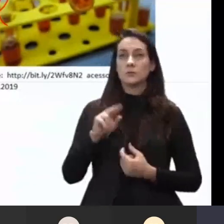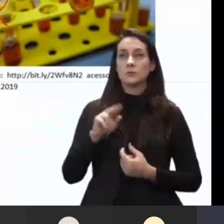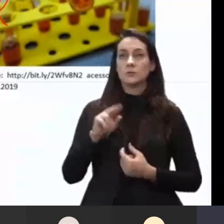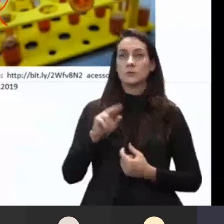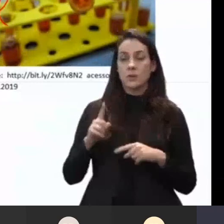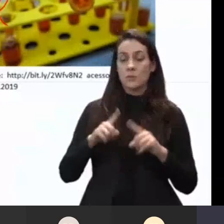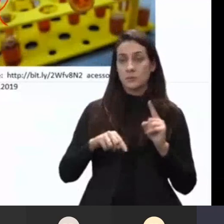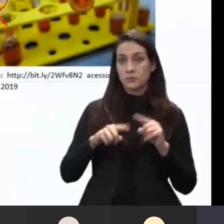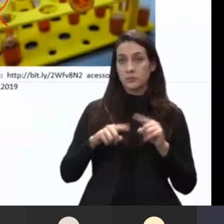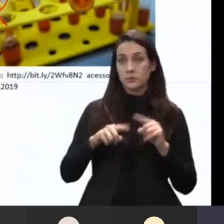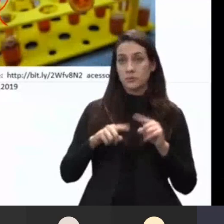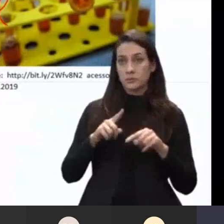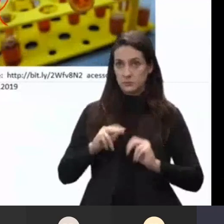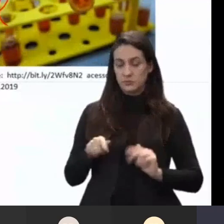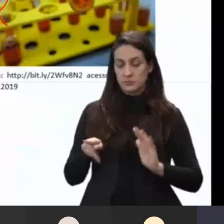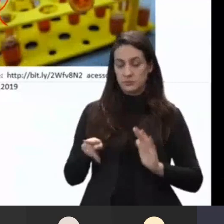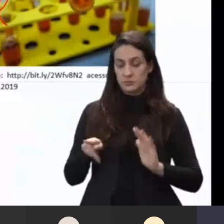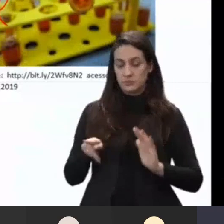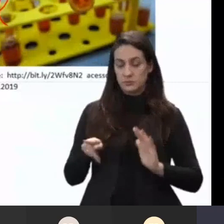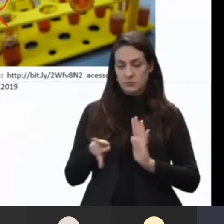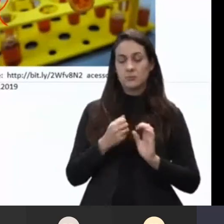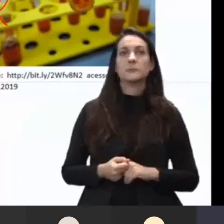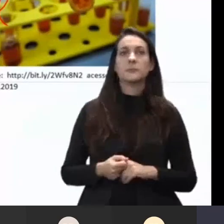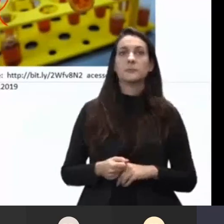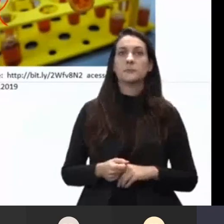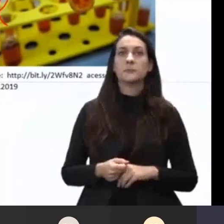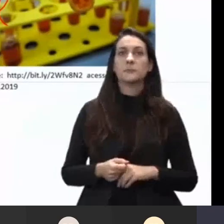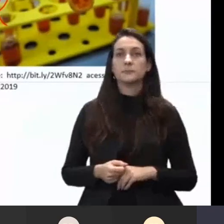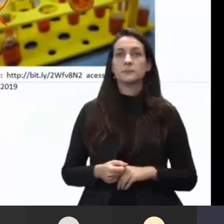utilizamos os produtos de limpeza